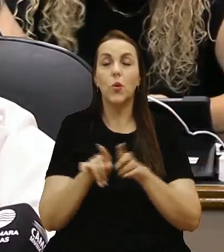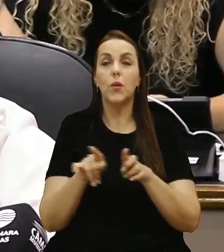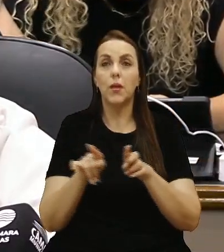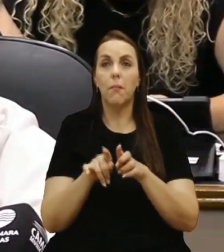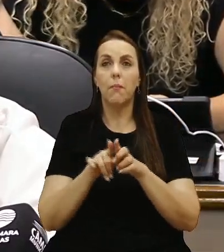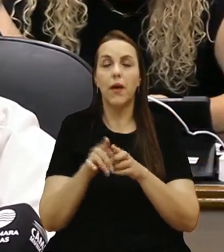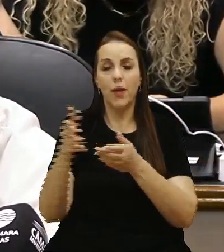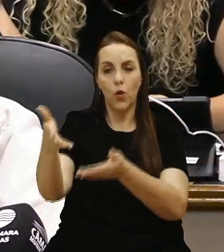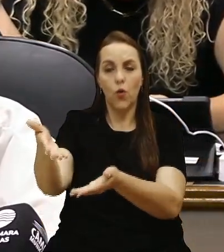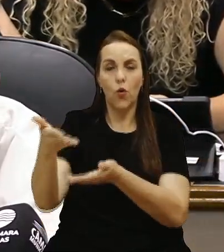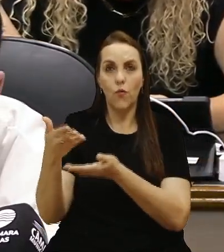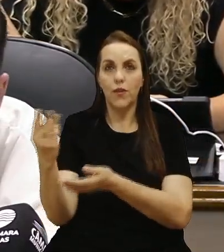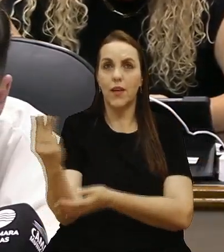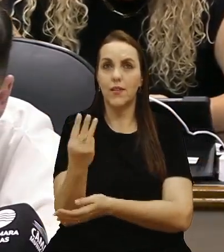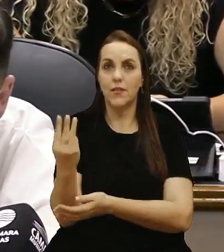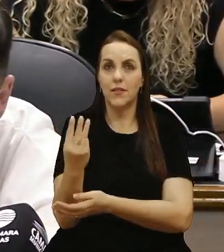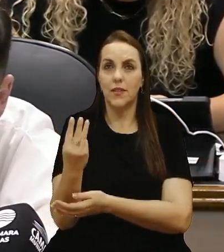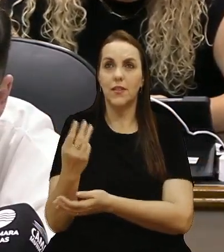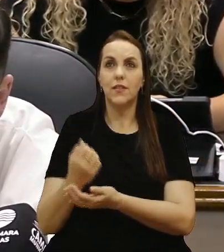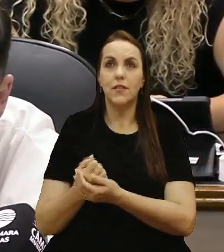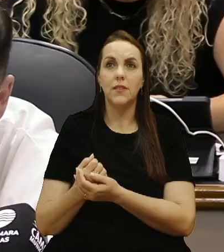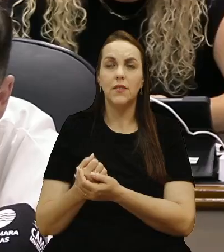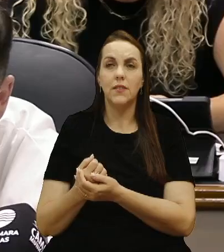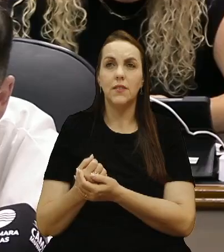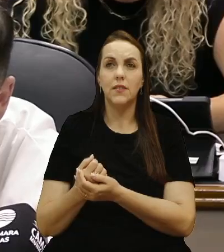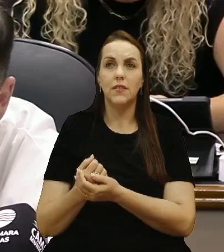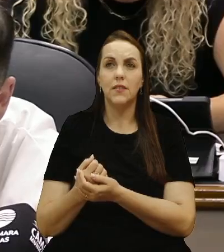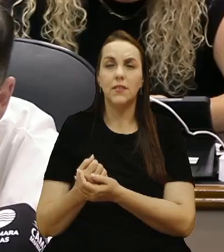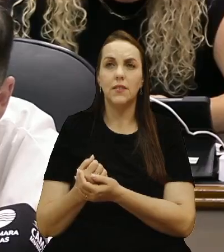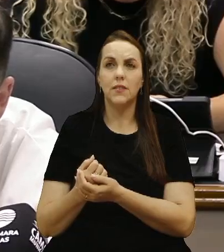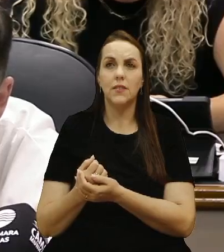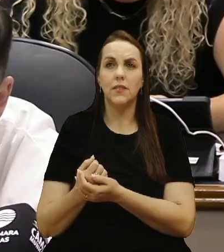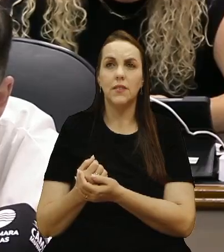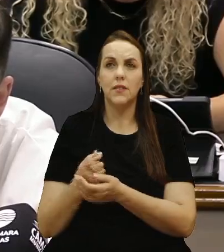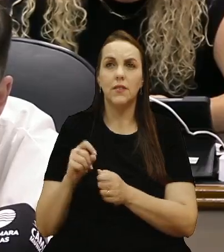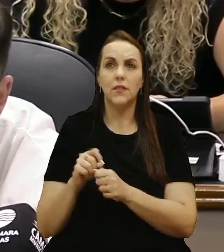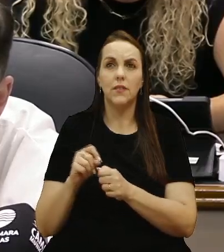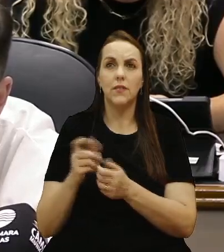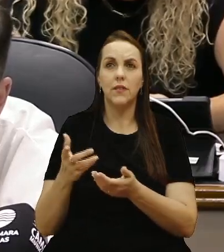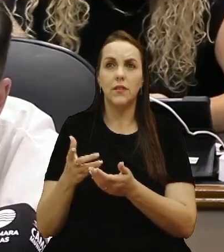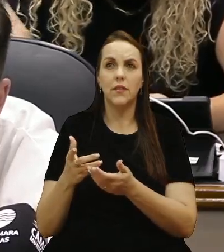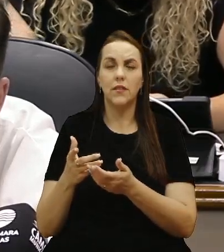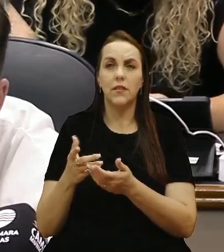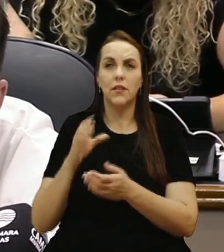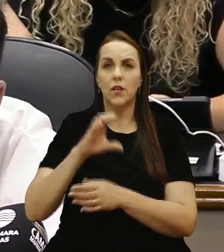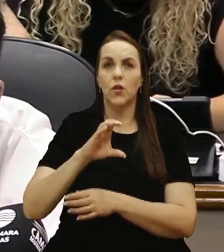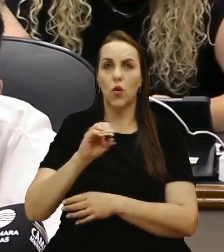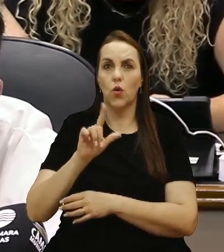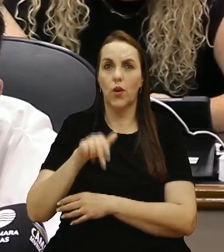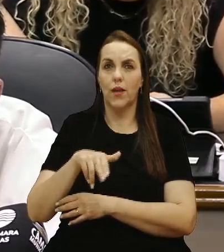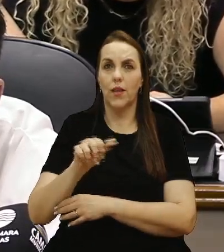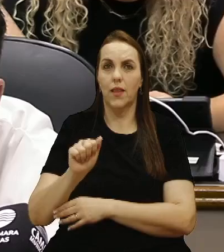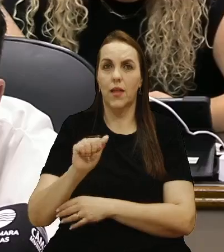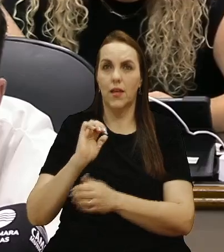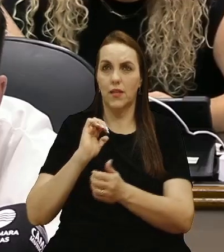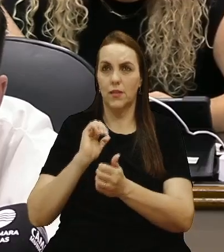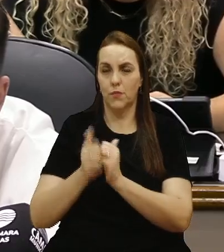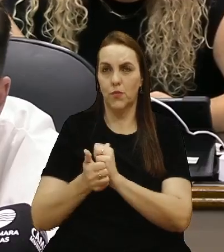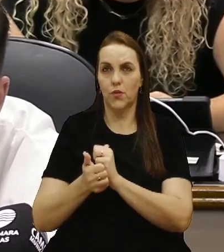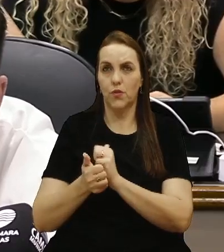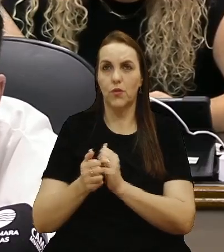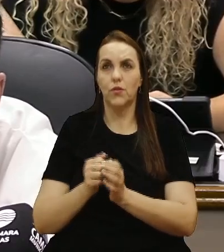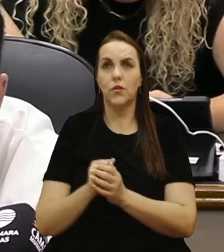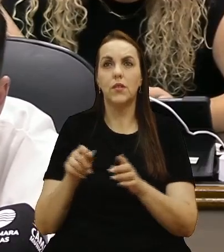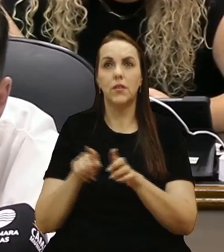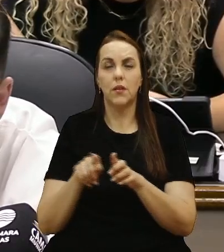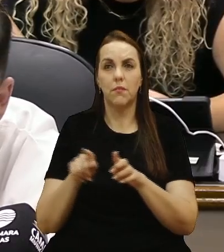foram fazer um vídeo agora no outro dia no Colina Esportes, né, também que vai ter os